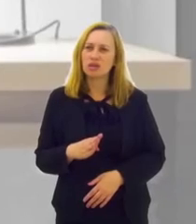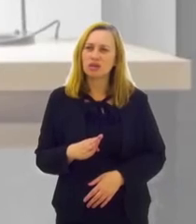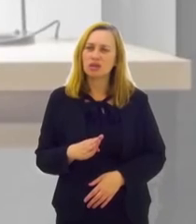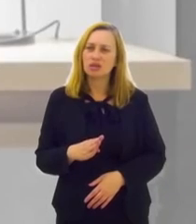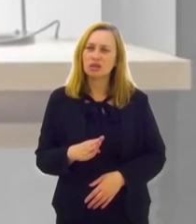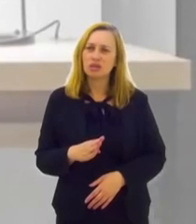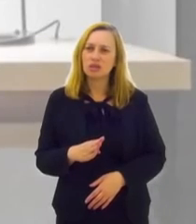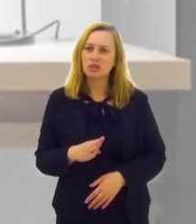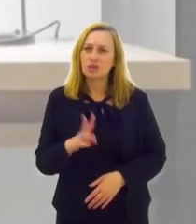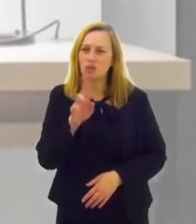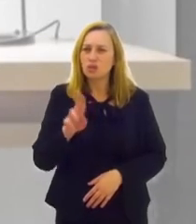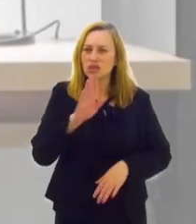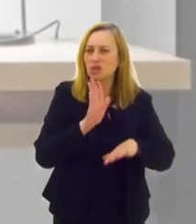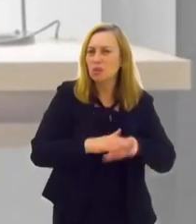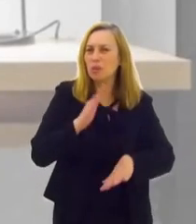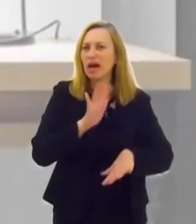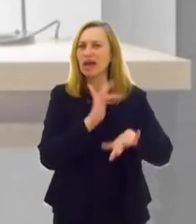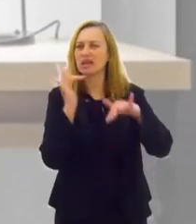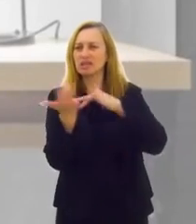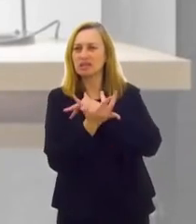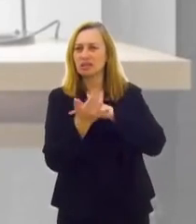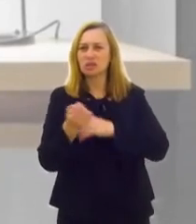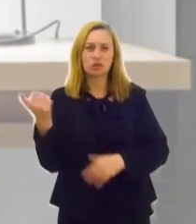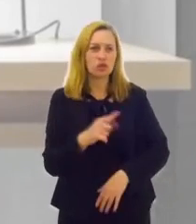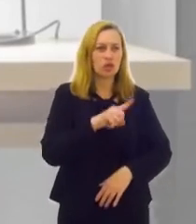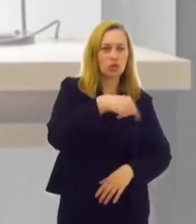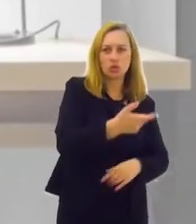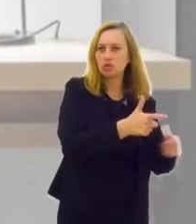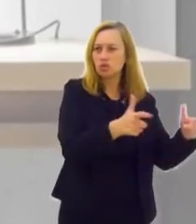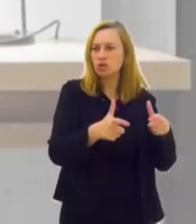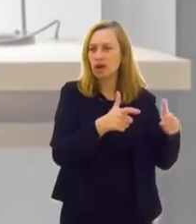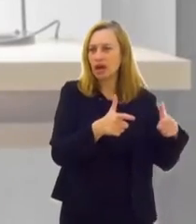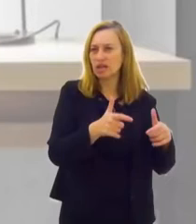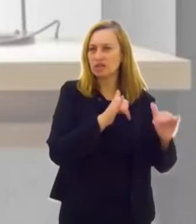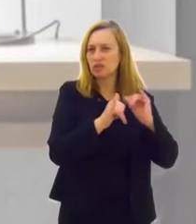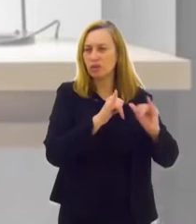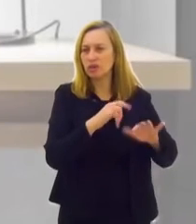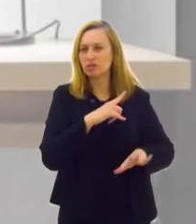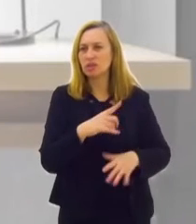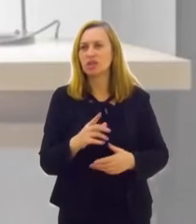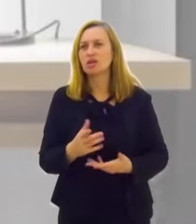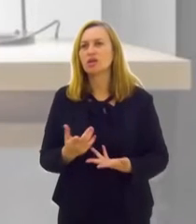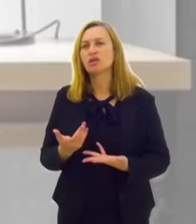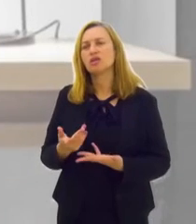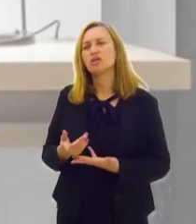se bebendo mais nessa fonte do que nas outras? A que o senhor atribui isso?